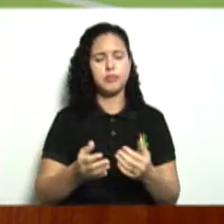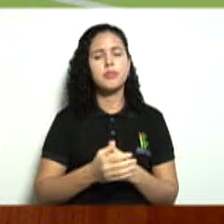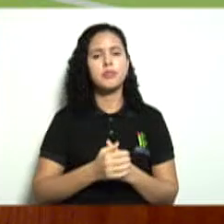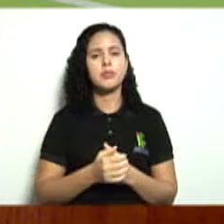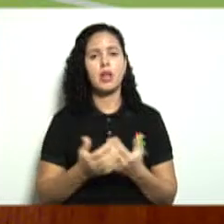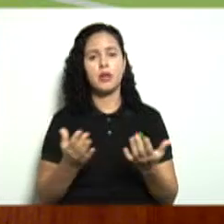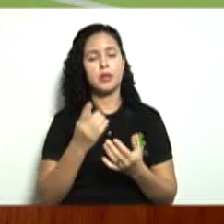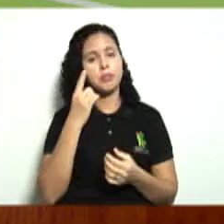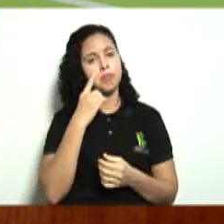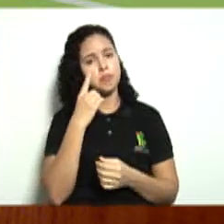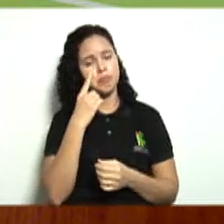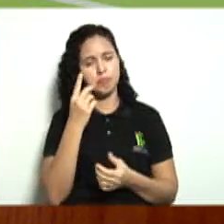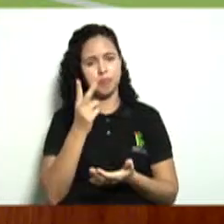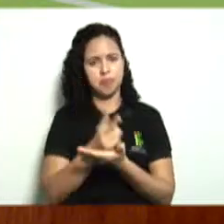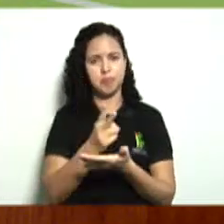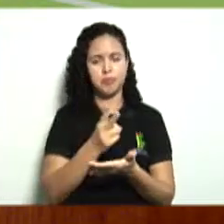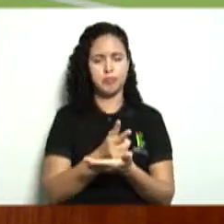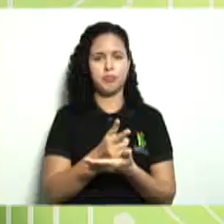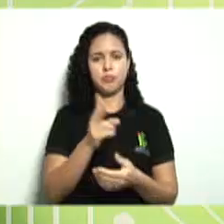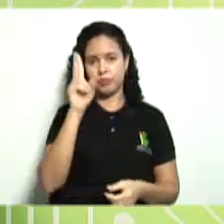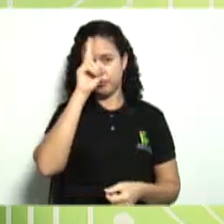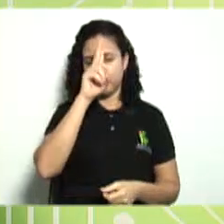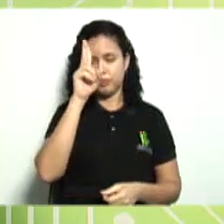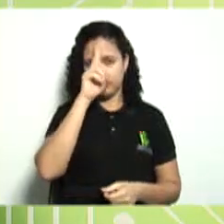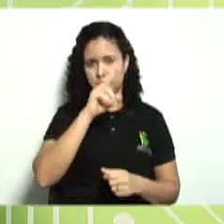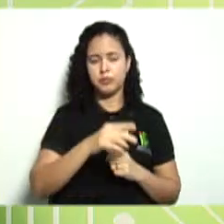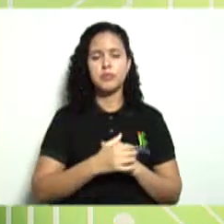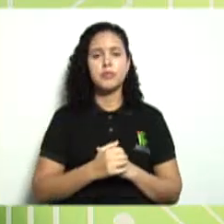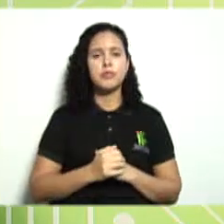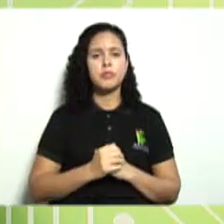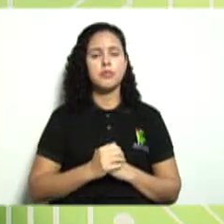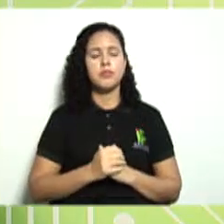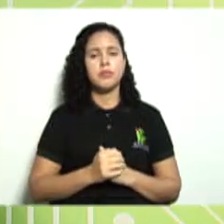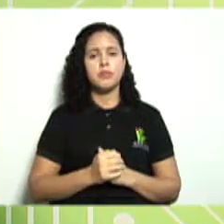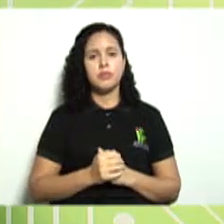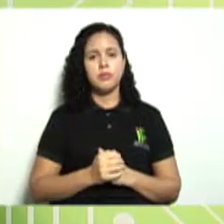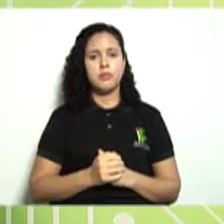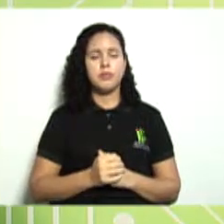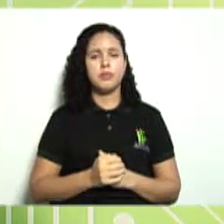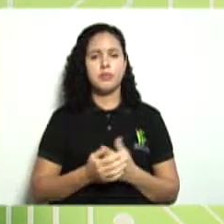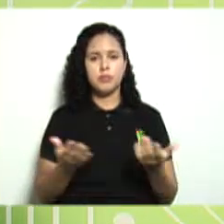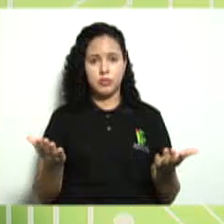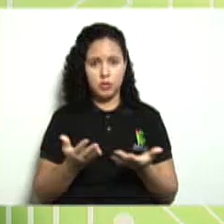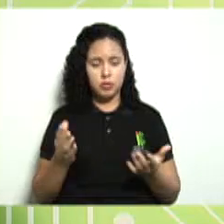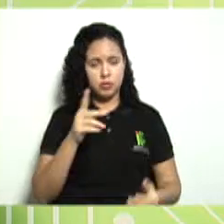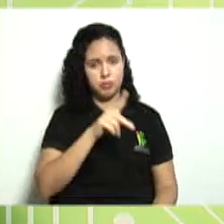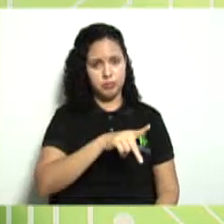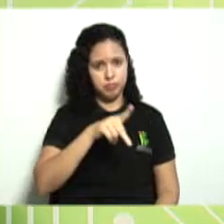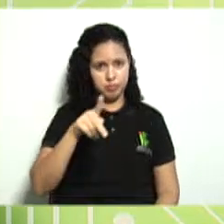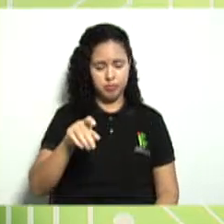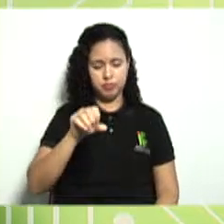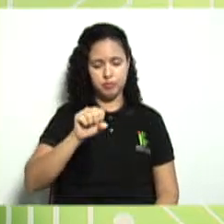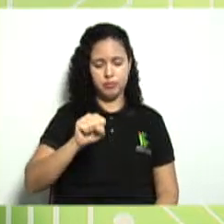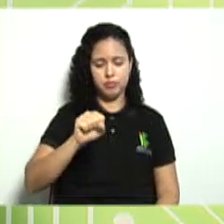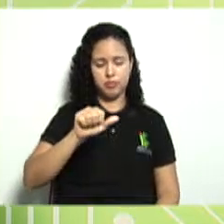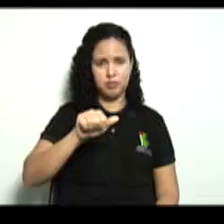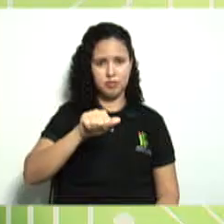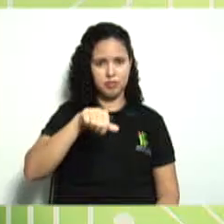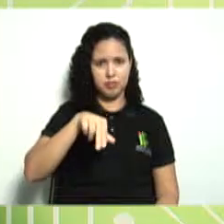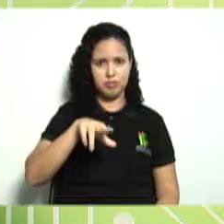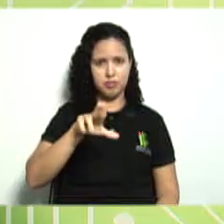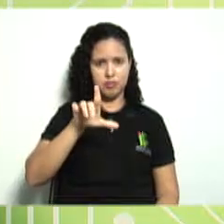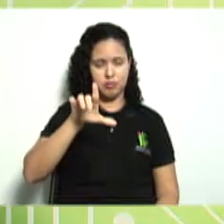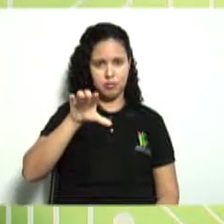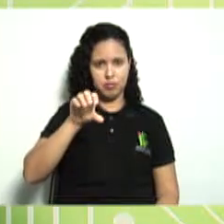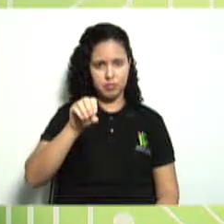navegação aí com a Luísa. É isso aí, bem lembrado. O professor Saulo hoje veio aí com um leque de dicas para vocês.